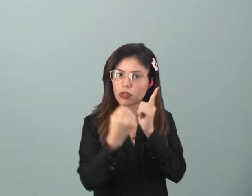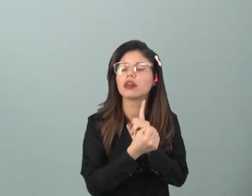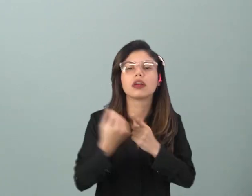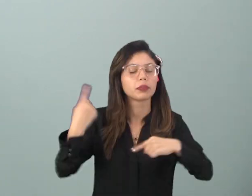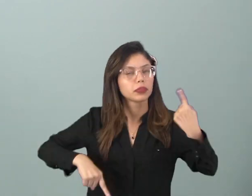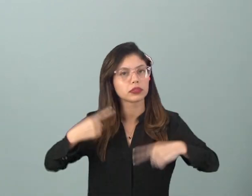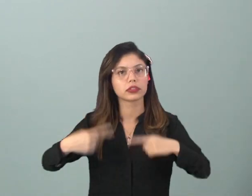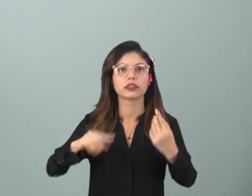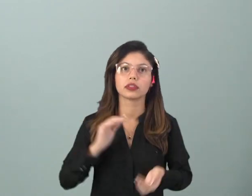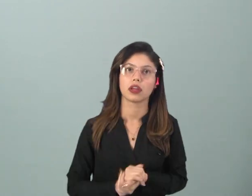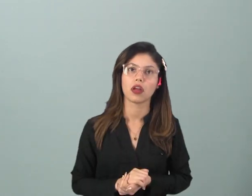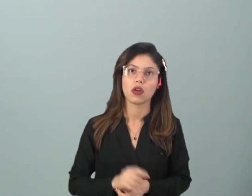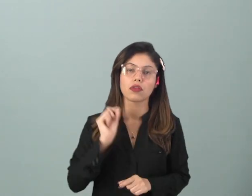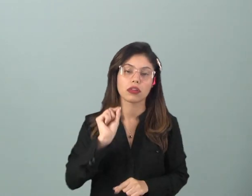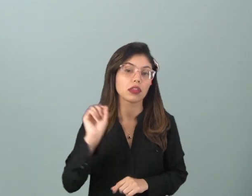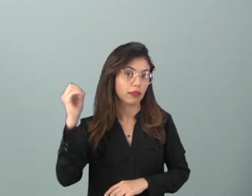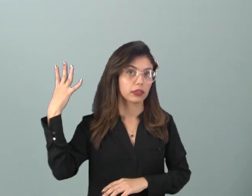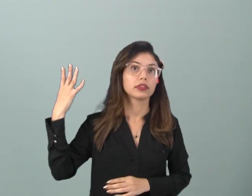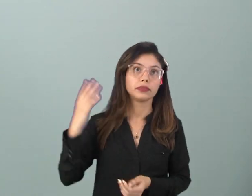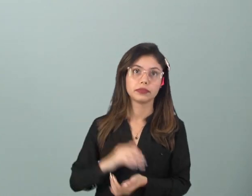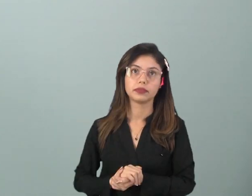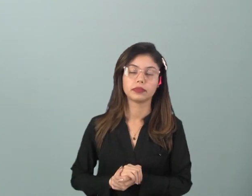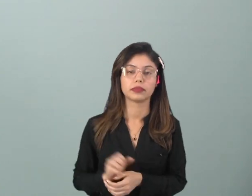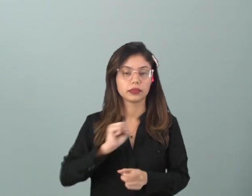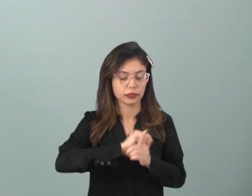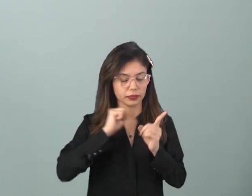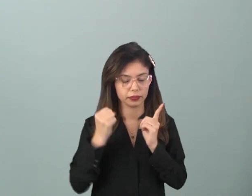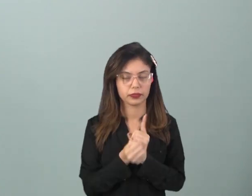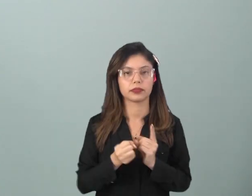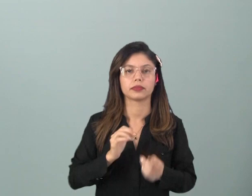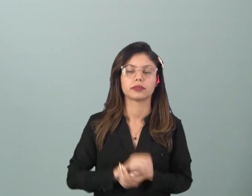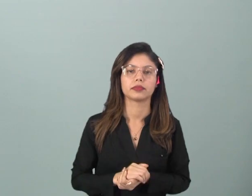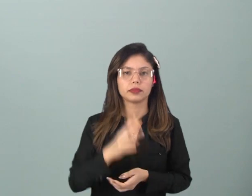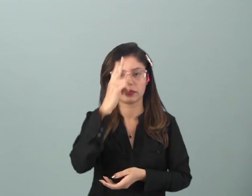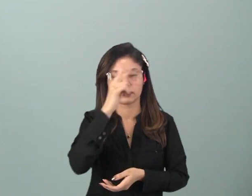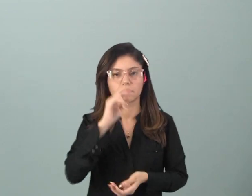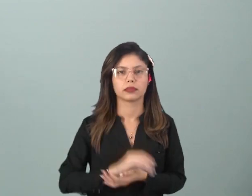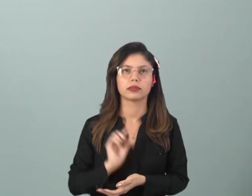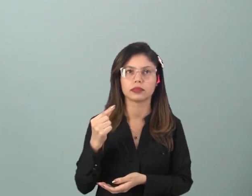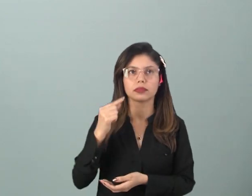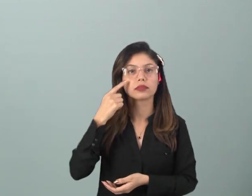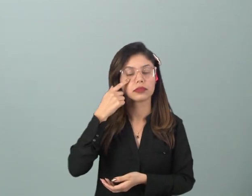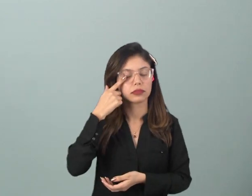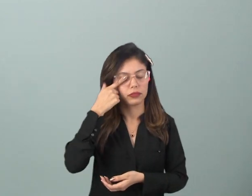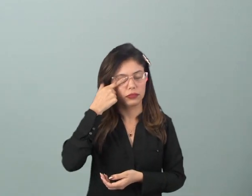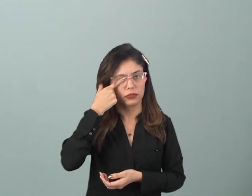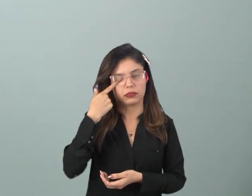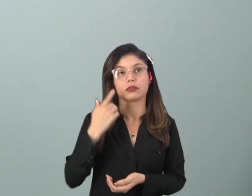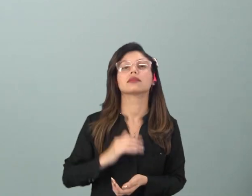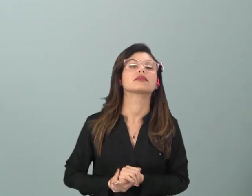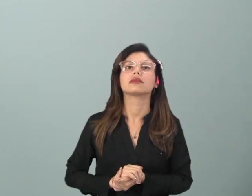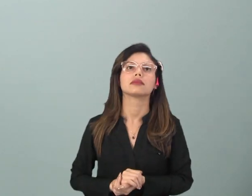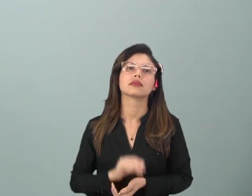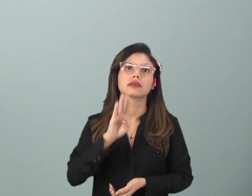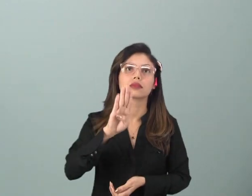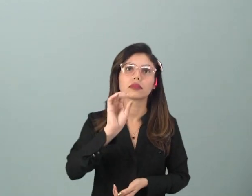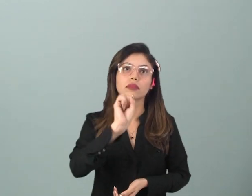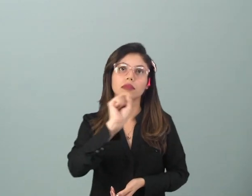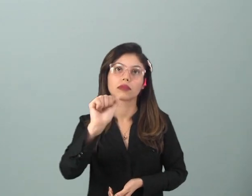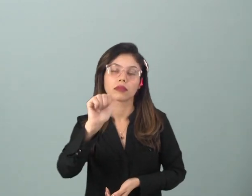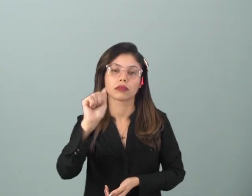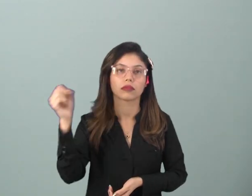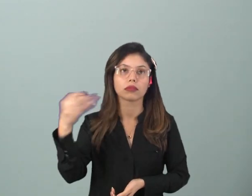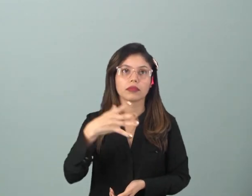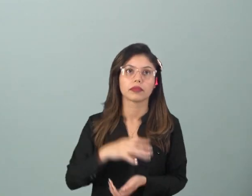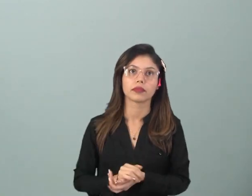questões políticas, o que estava acontecendo na sociedade. Vamos lembrar um pouquinho antes, nós temos a bossa nova. A bossa nova